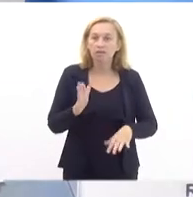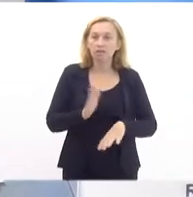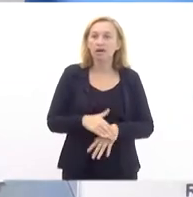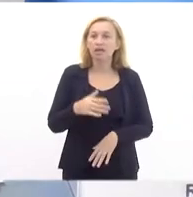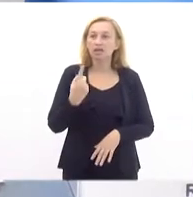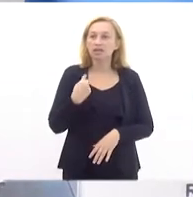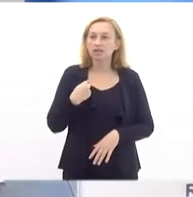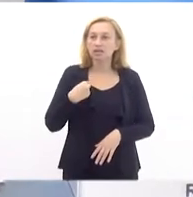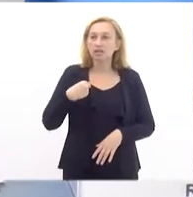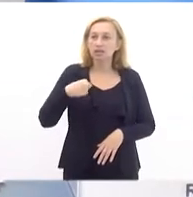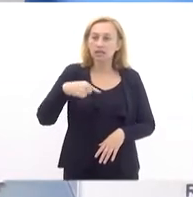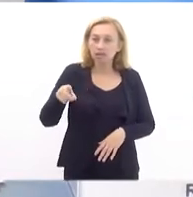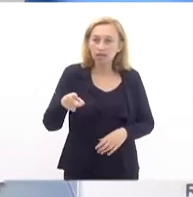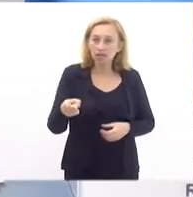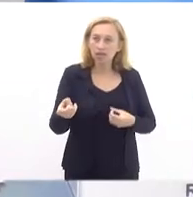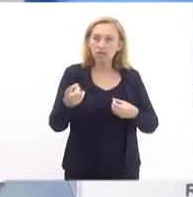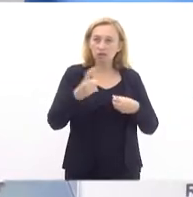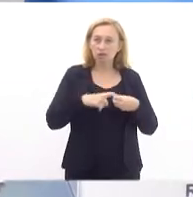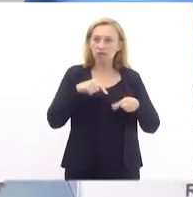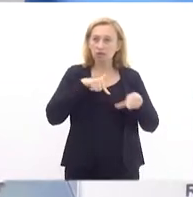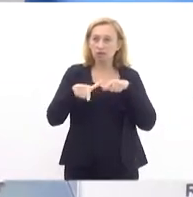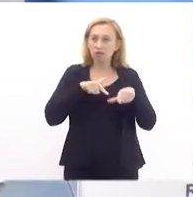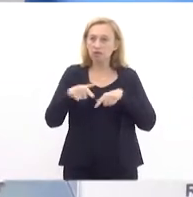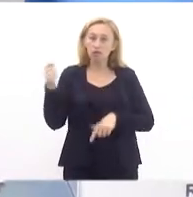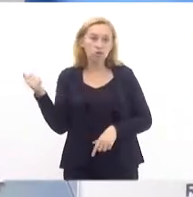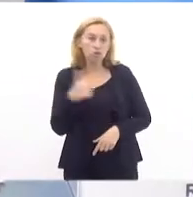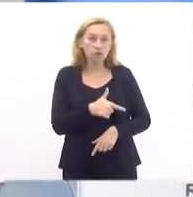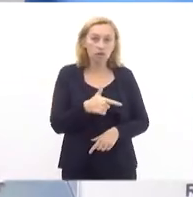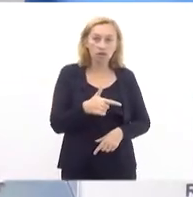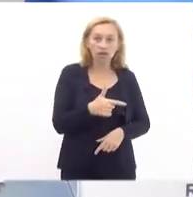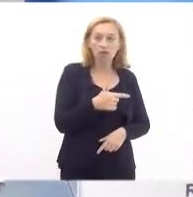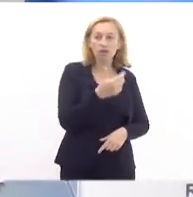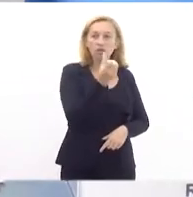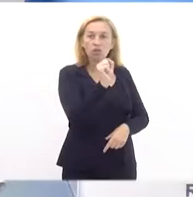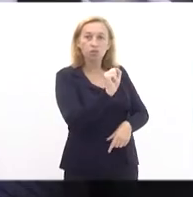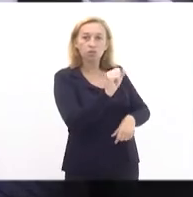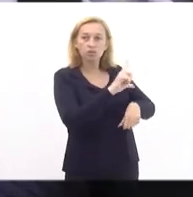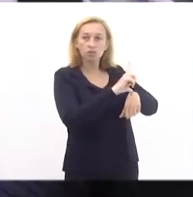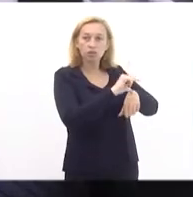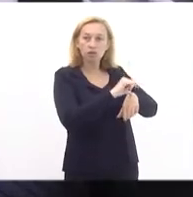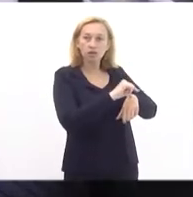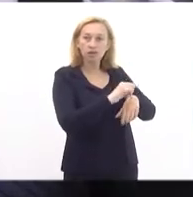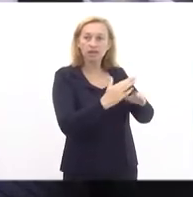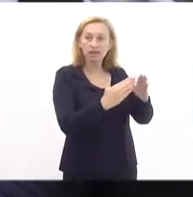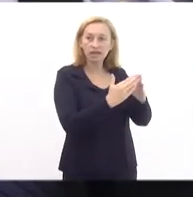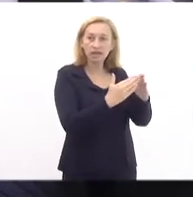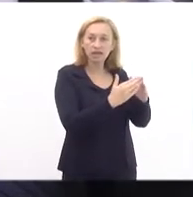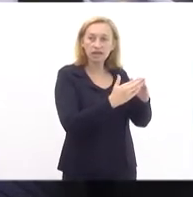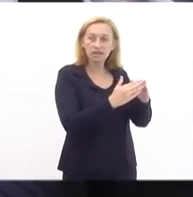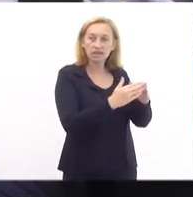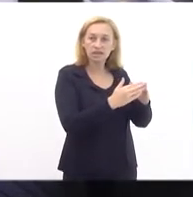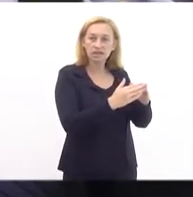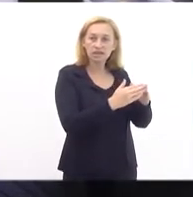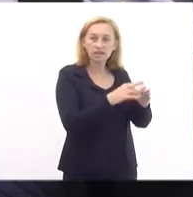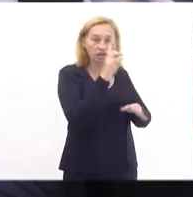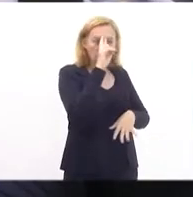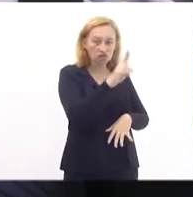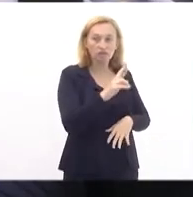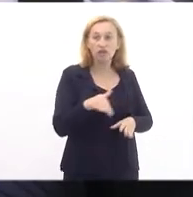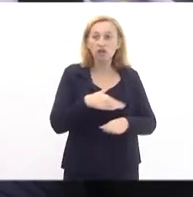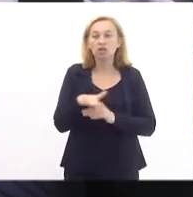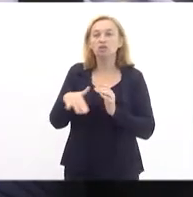trajeto de ida e volta do trabalho do que nas 8 horas que ela fica na casa da madame. E todas as mulheres que